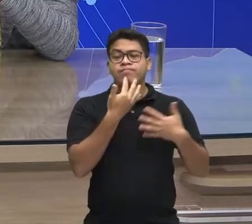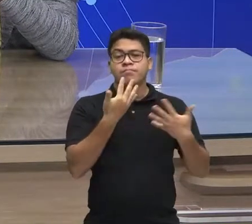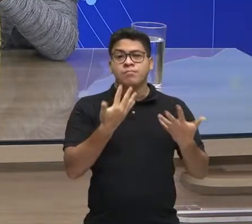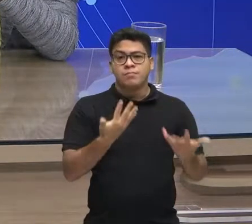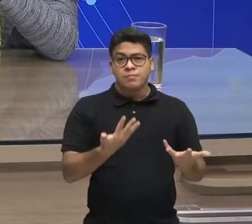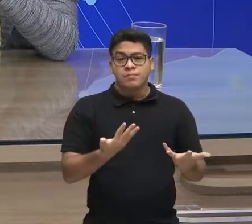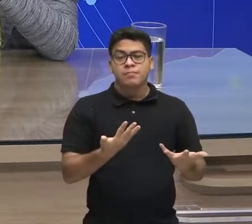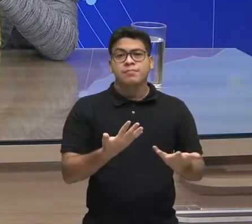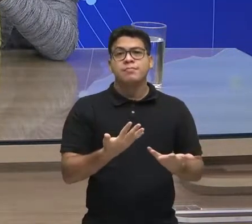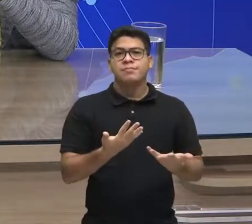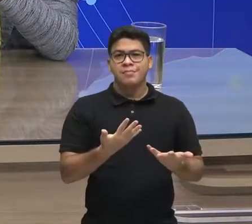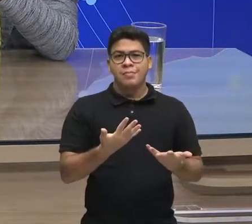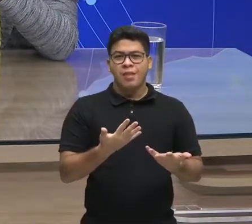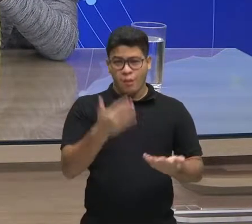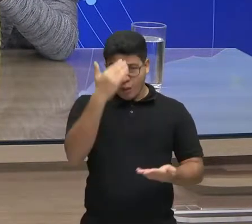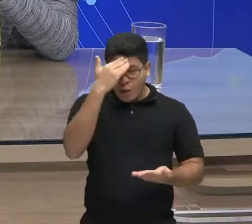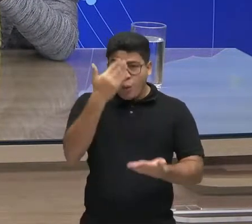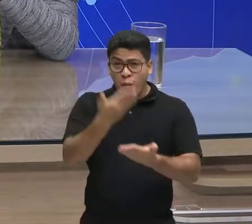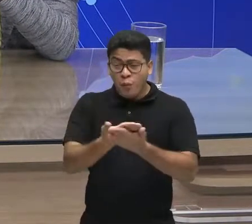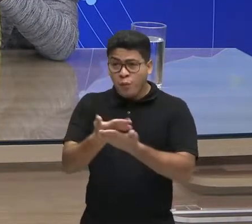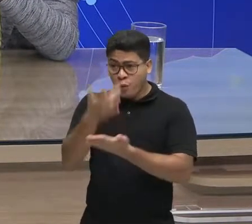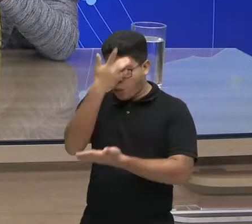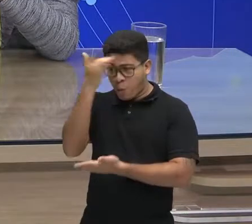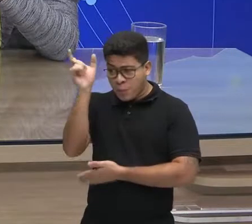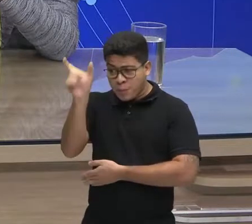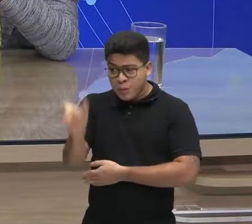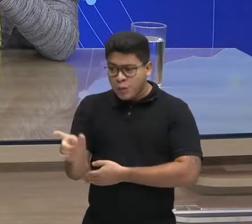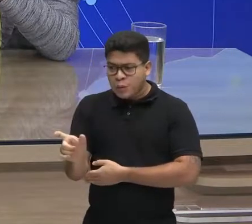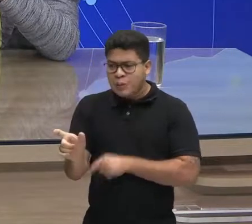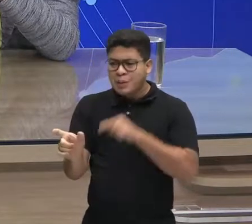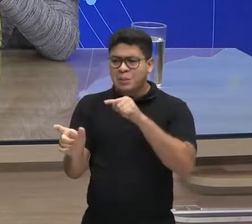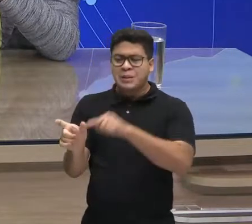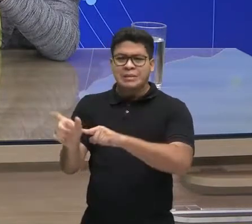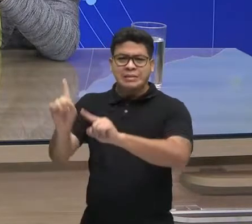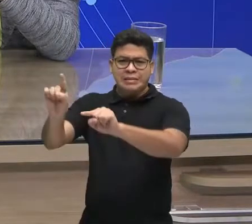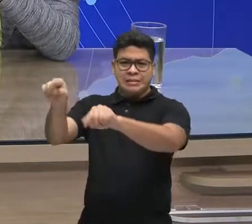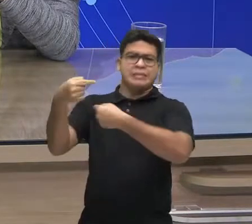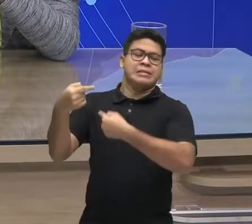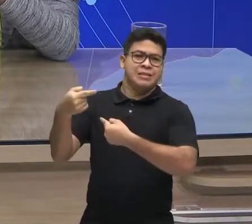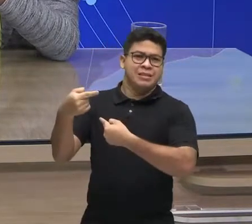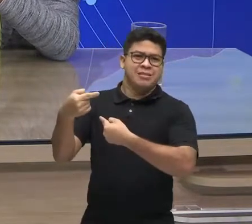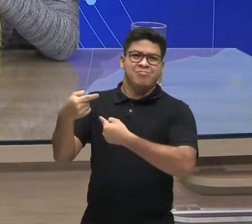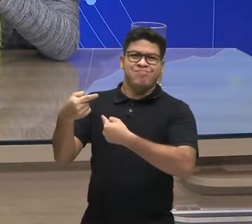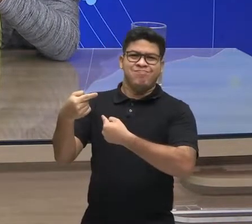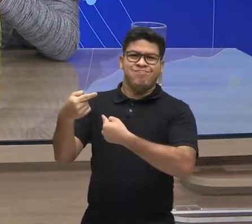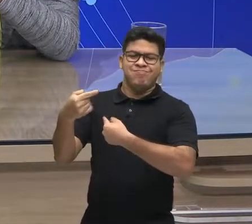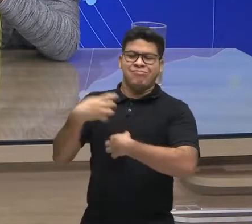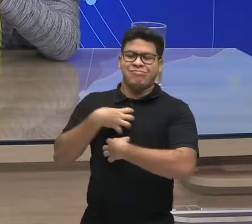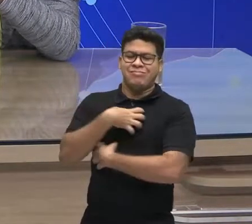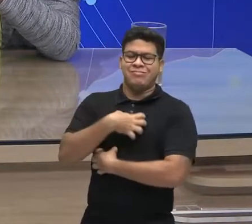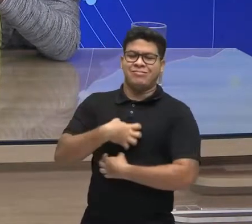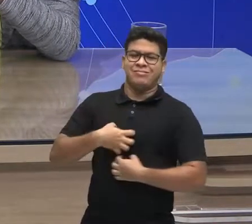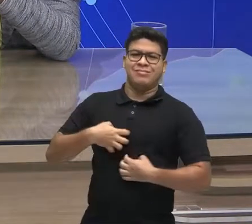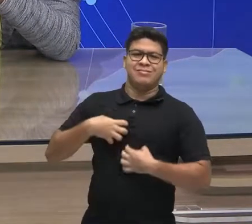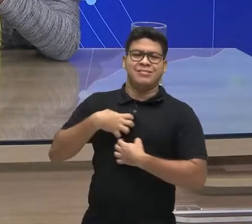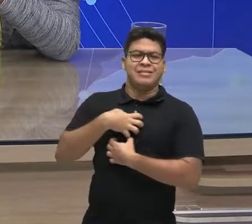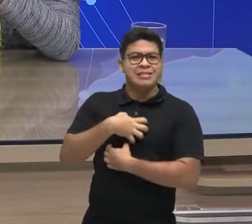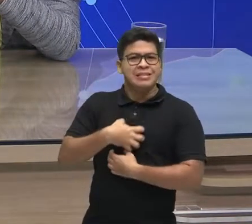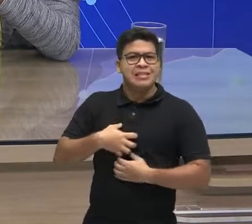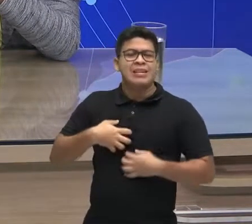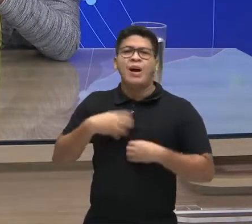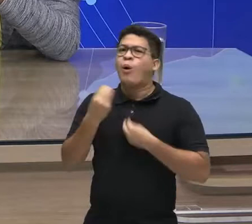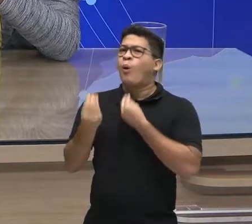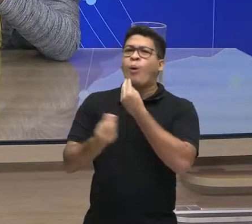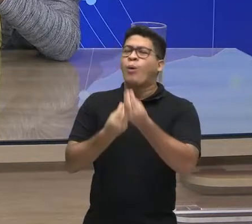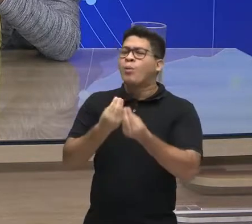você confiou numa pessoa e de repente essa pessoa te trouxe uma frustração, né? Poxa, mas era o